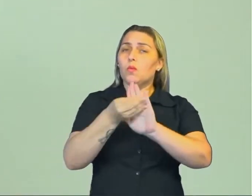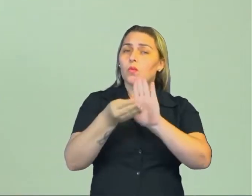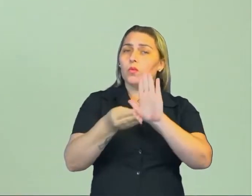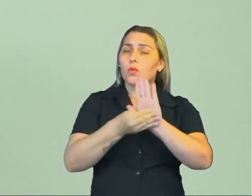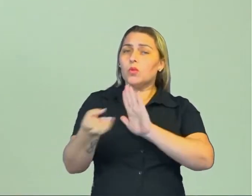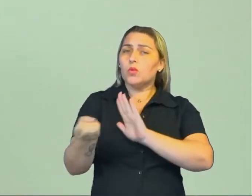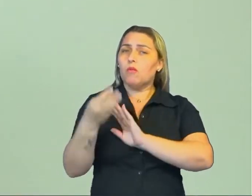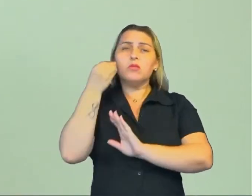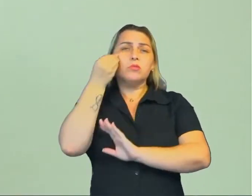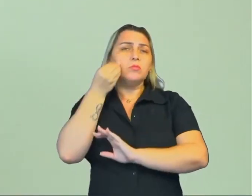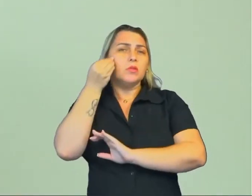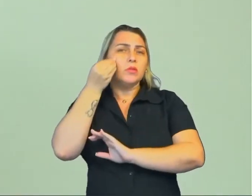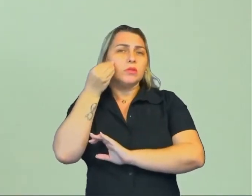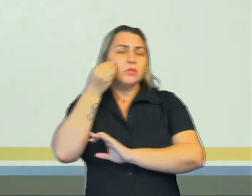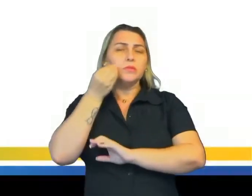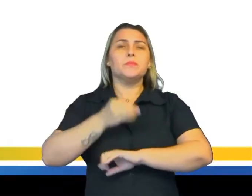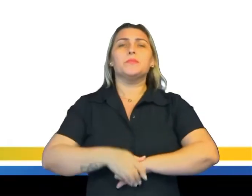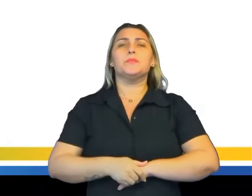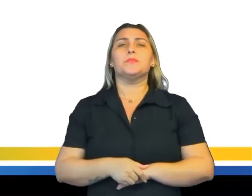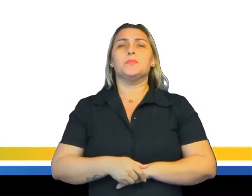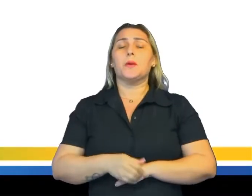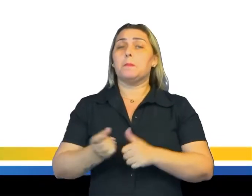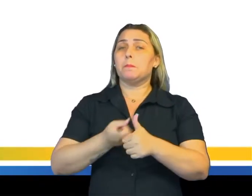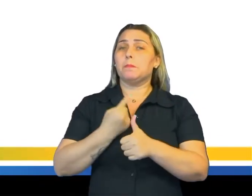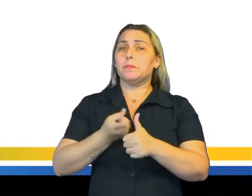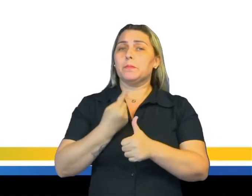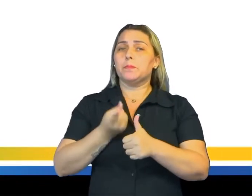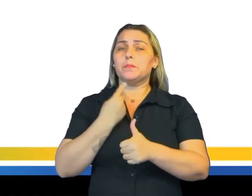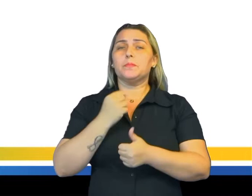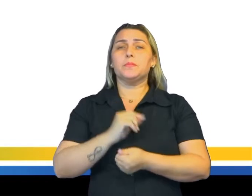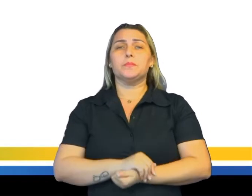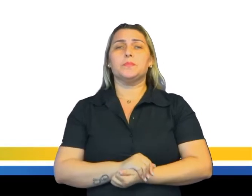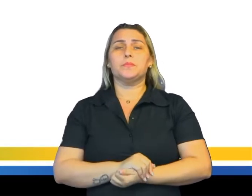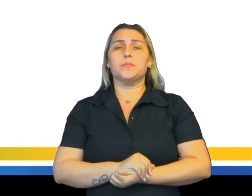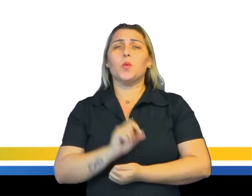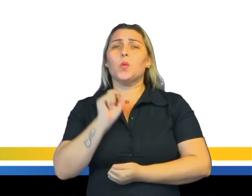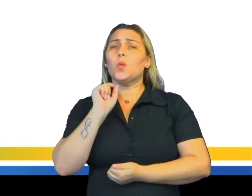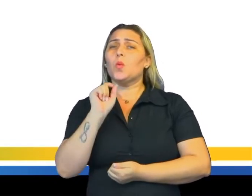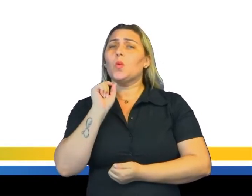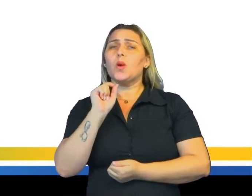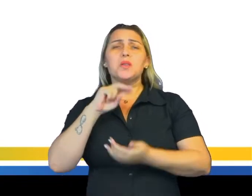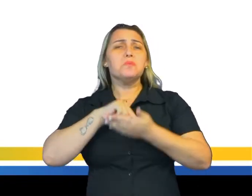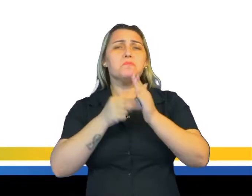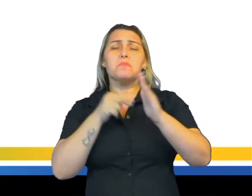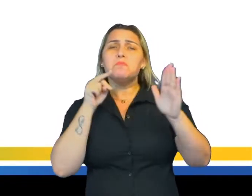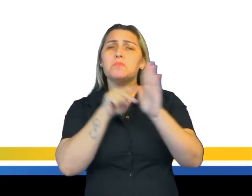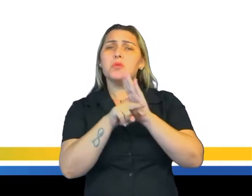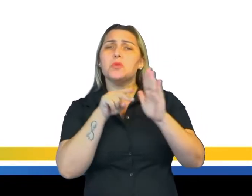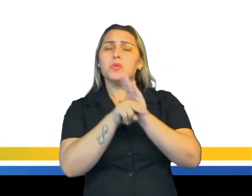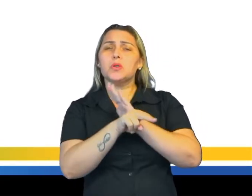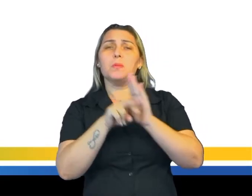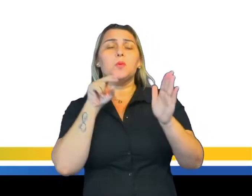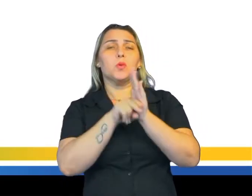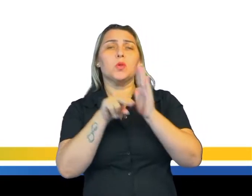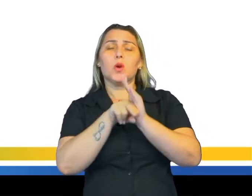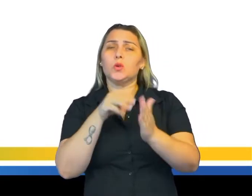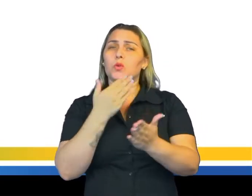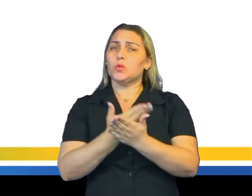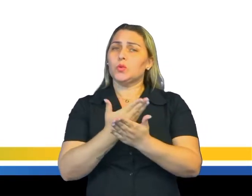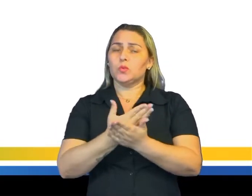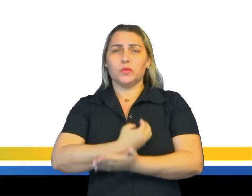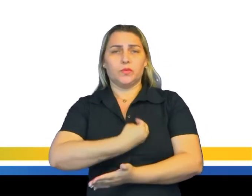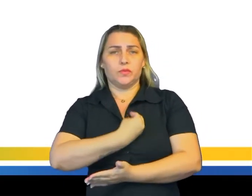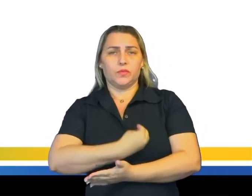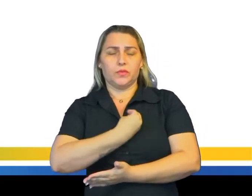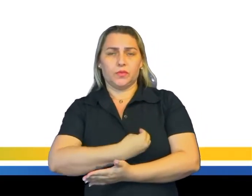nova experiência. Primeiro, o que é biologia? Biologia é o estudo da